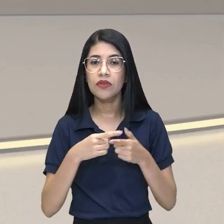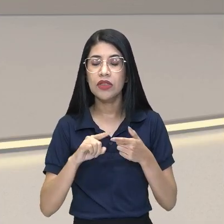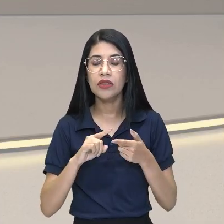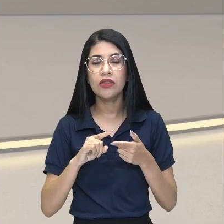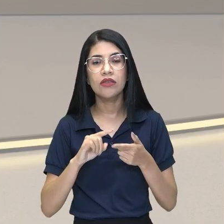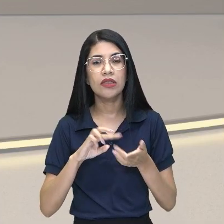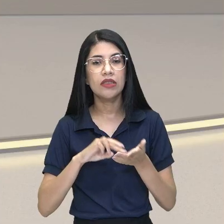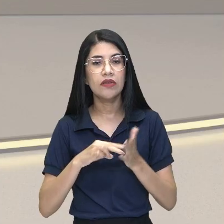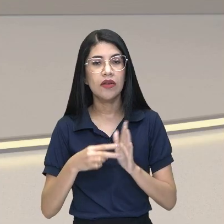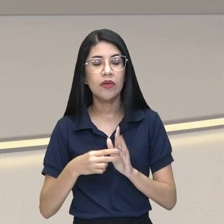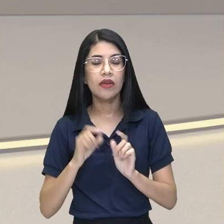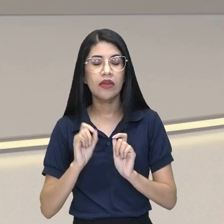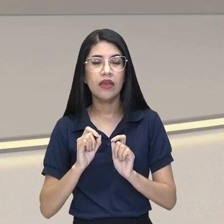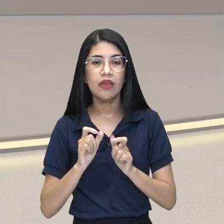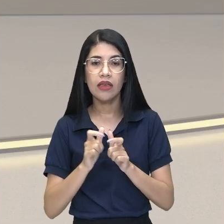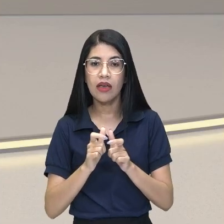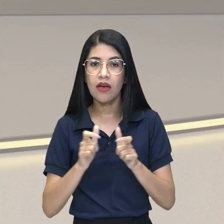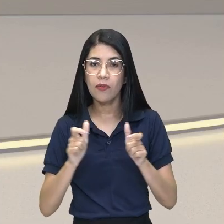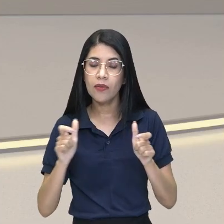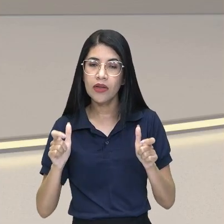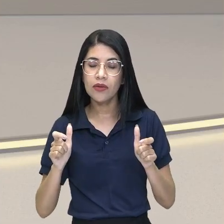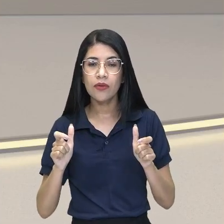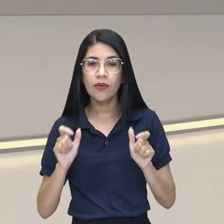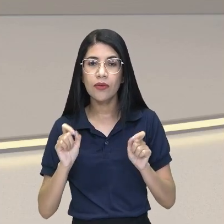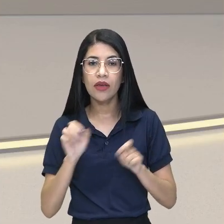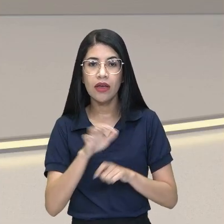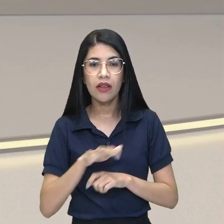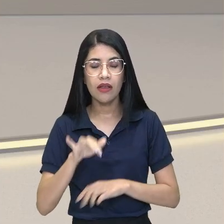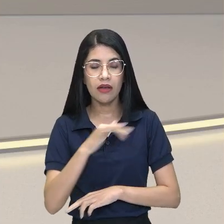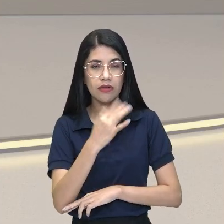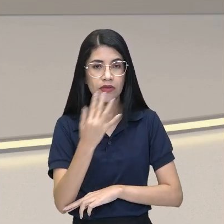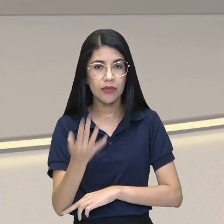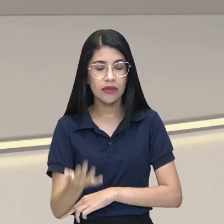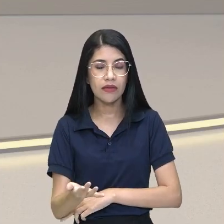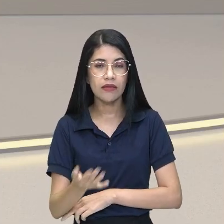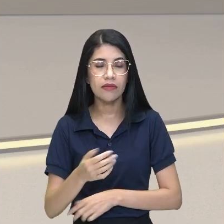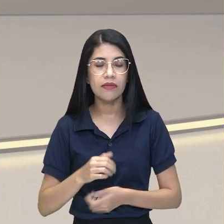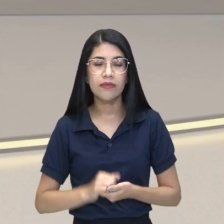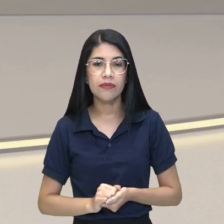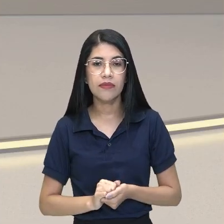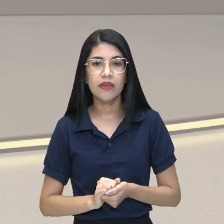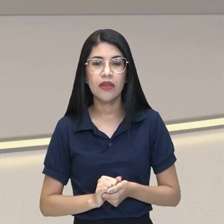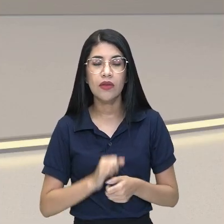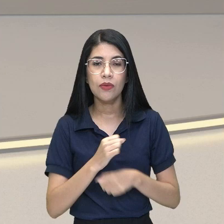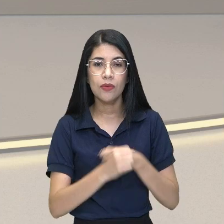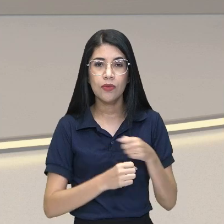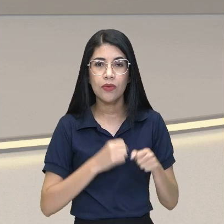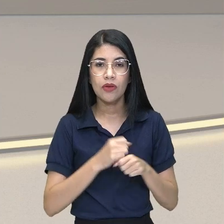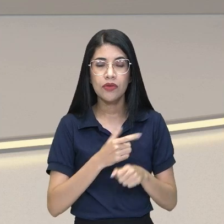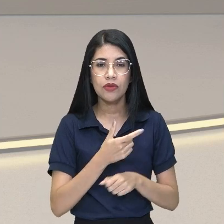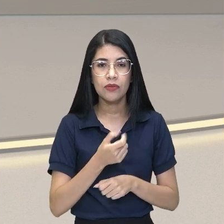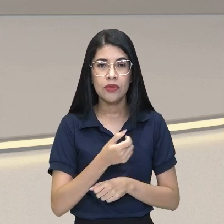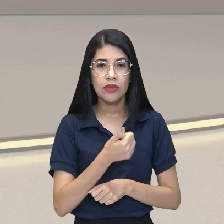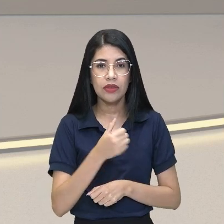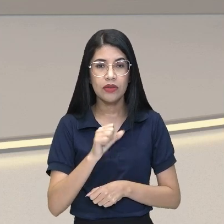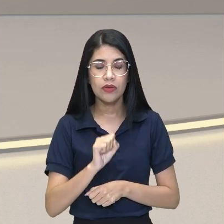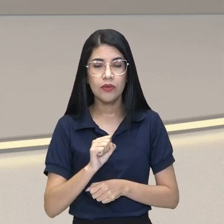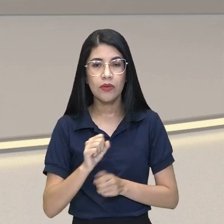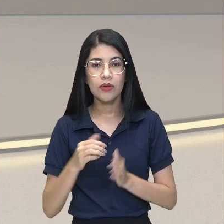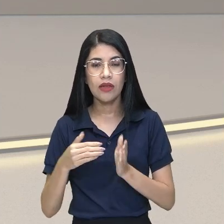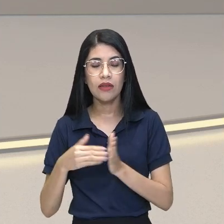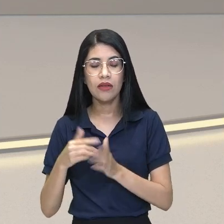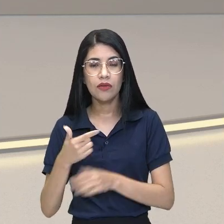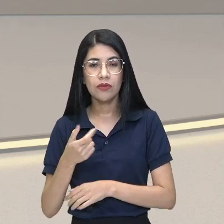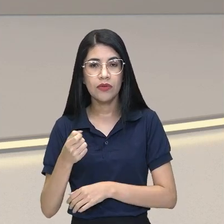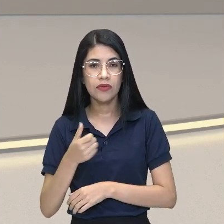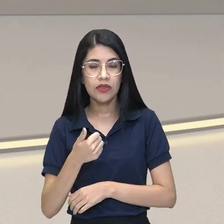que aumentou, tá? Aumentou o desmatamento, certo? De 2018 para 2021, infelizmente, né?